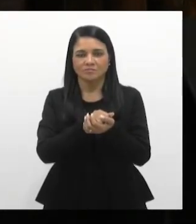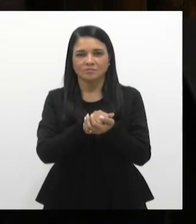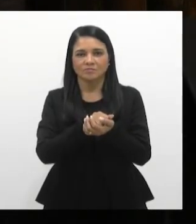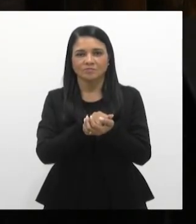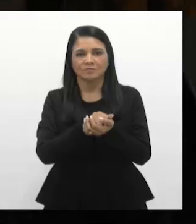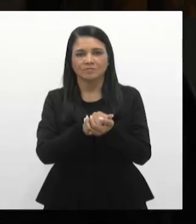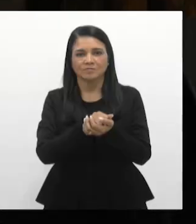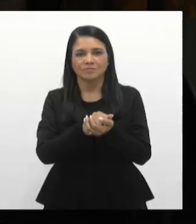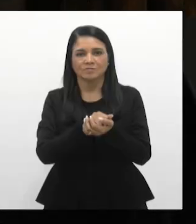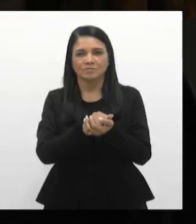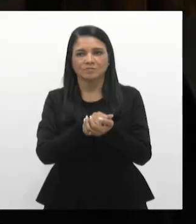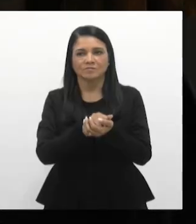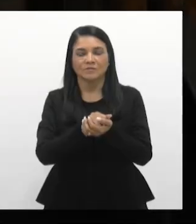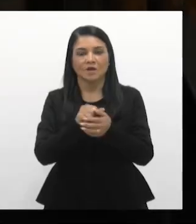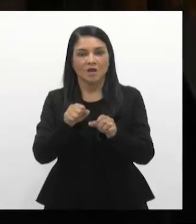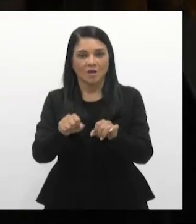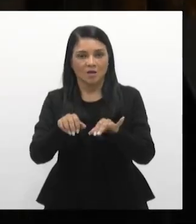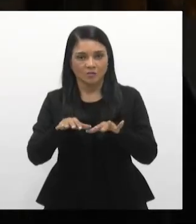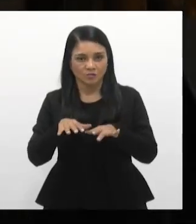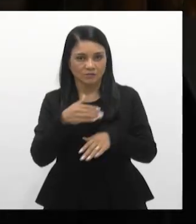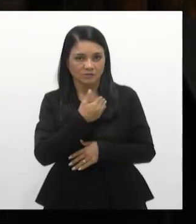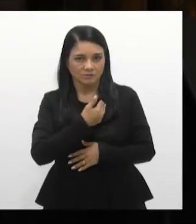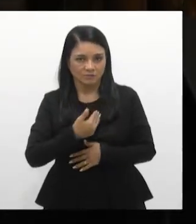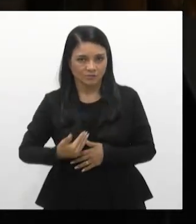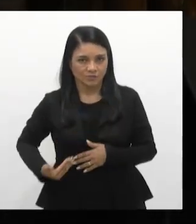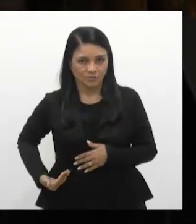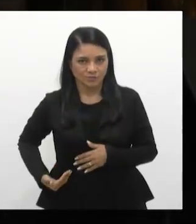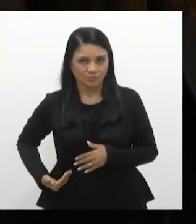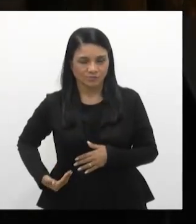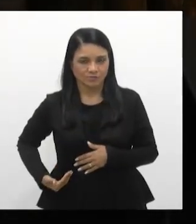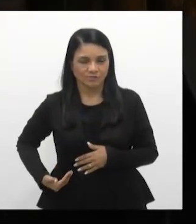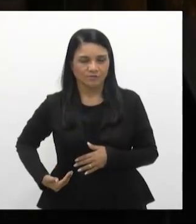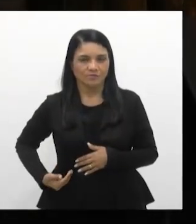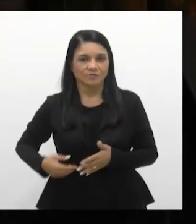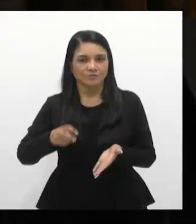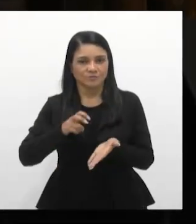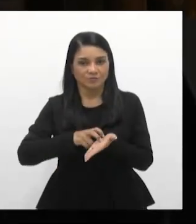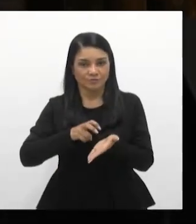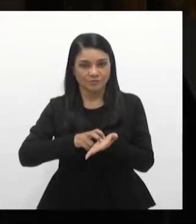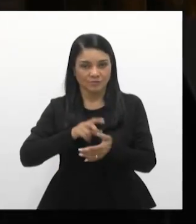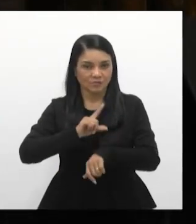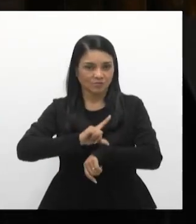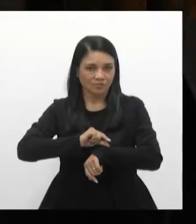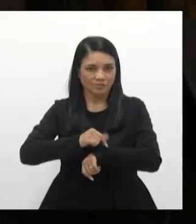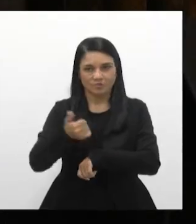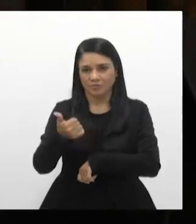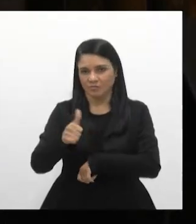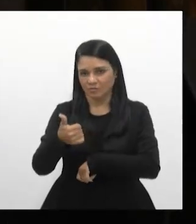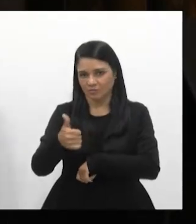a audiência pública feita aqui às 11 horas da manhã,